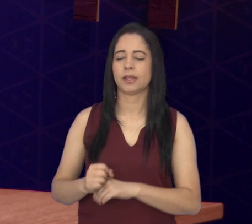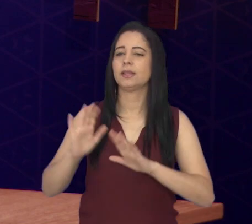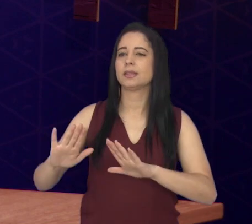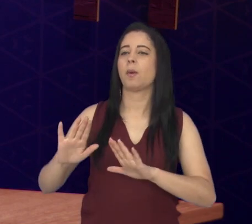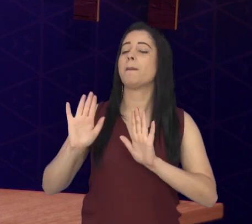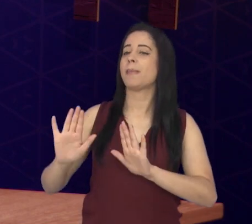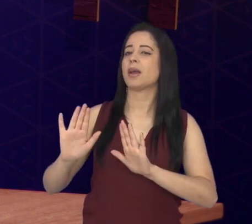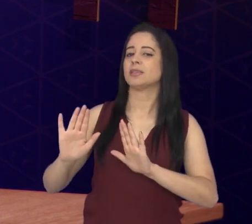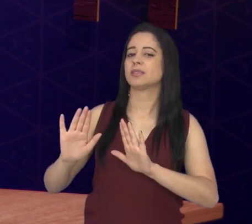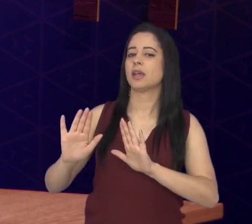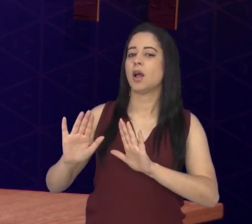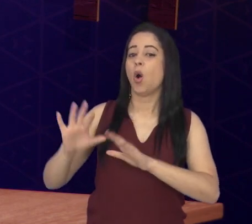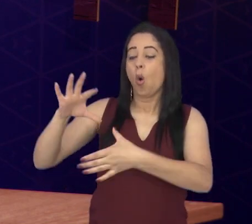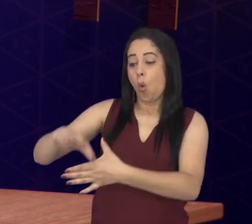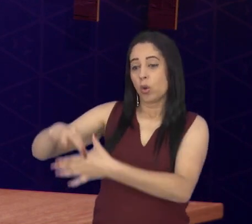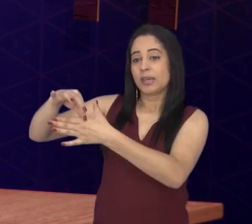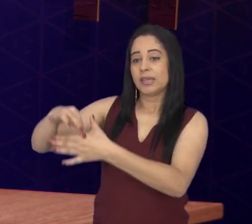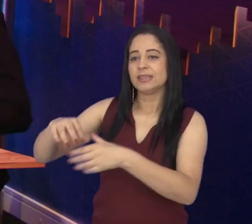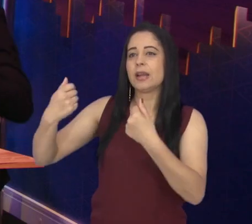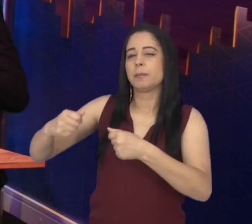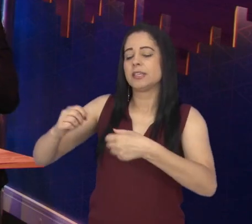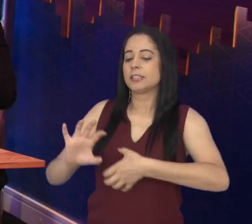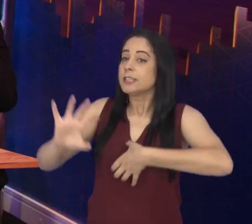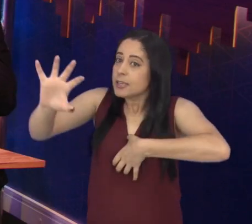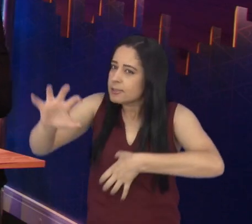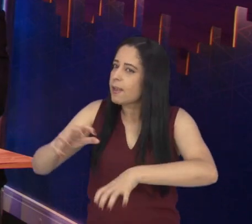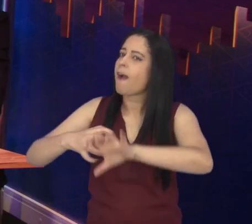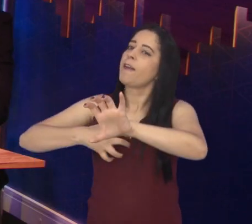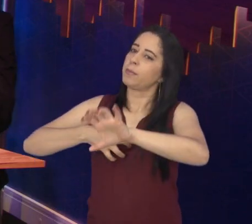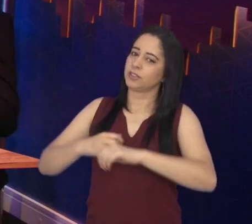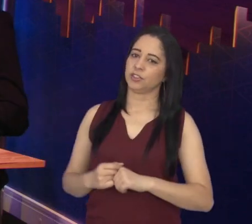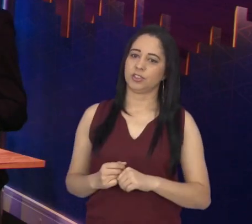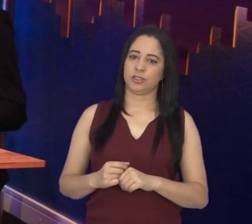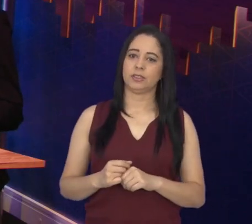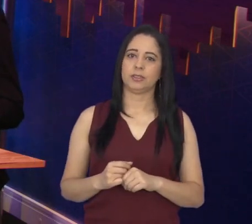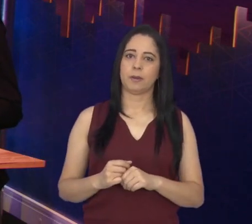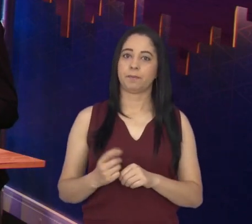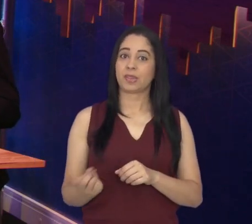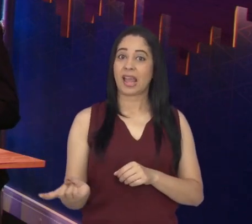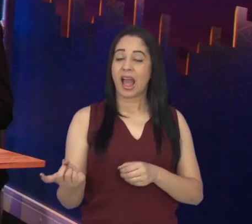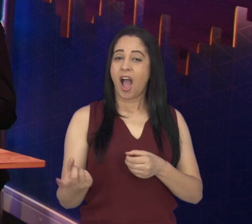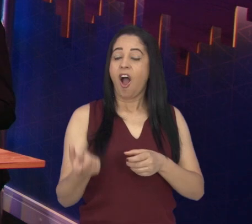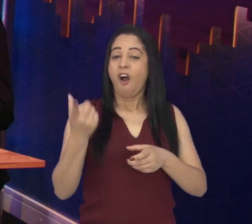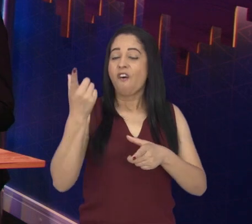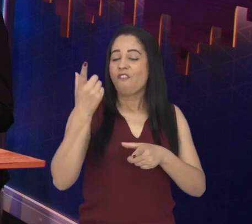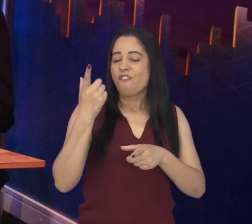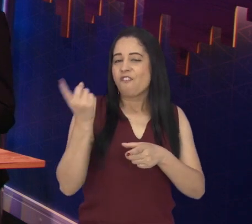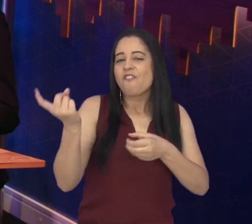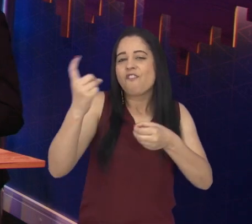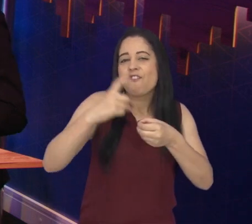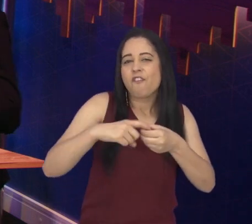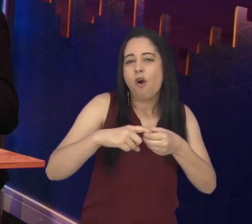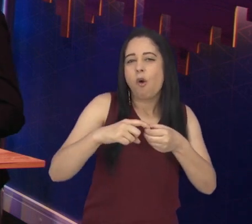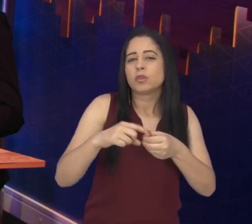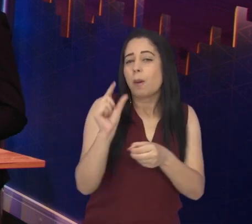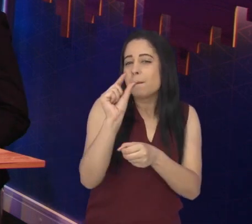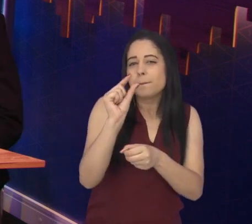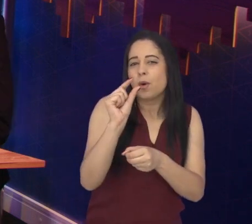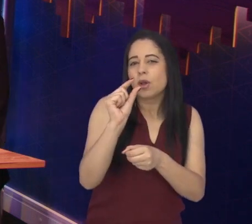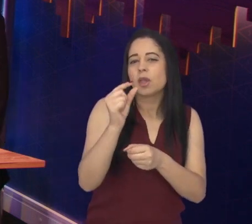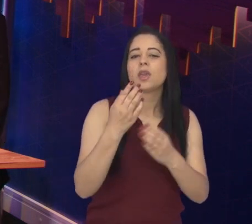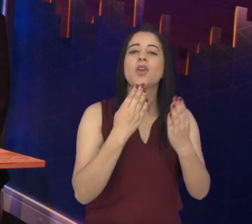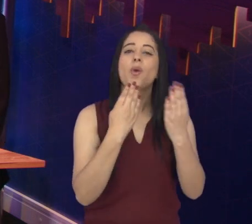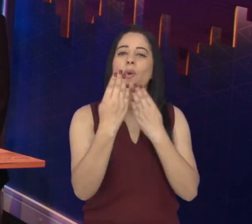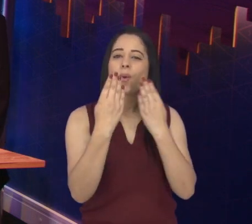principal característica de um líder é ser humano. Mas a gente já volta para as considerações finais daqui a pouquinho, para a gente fechar esse